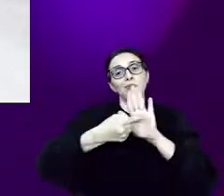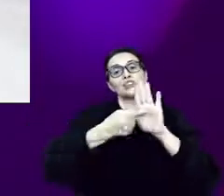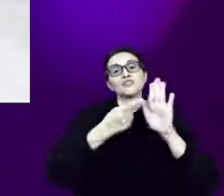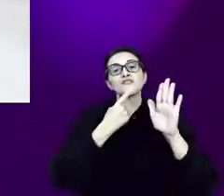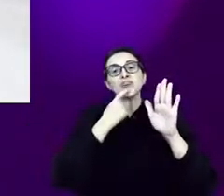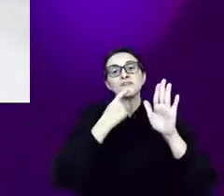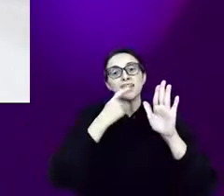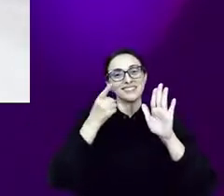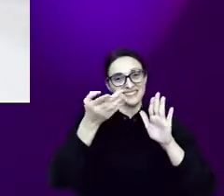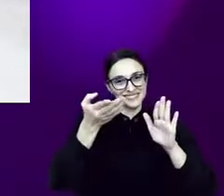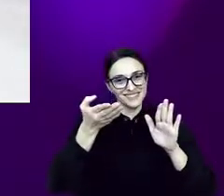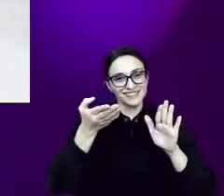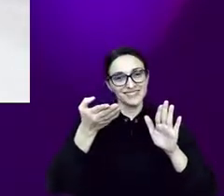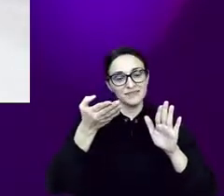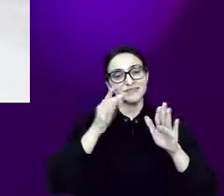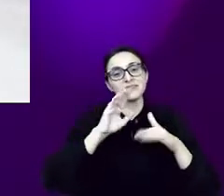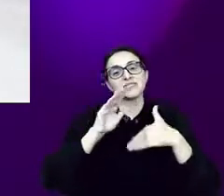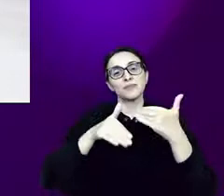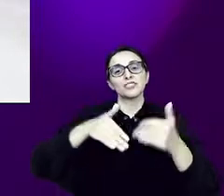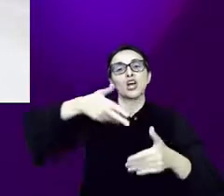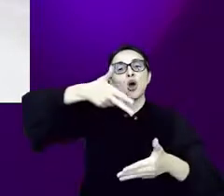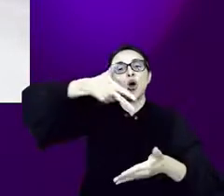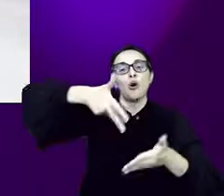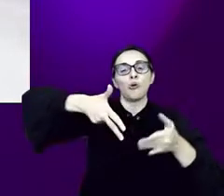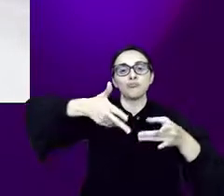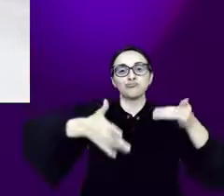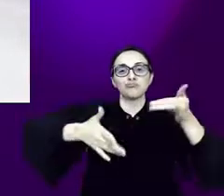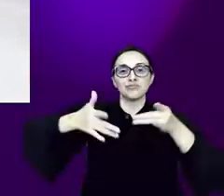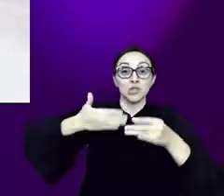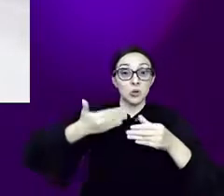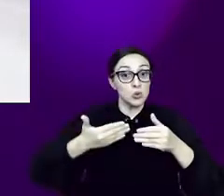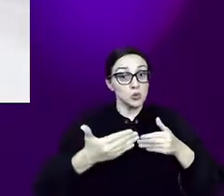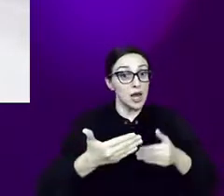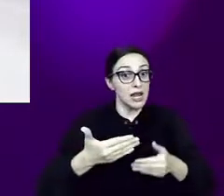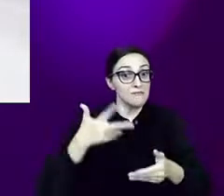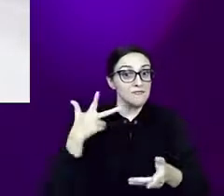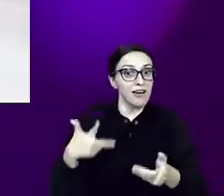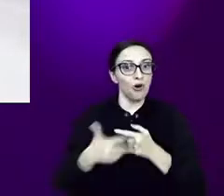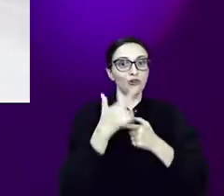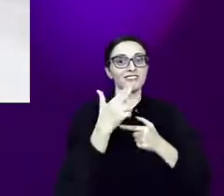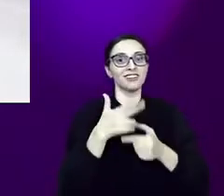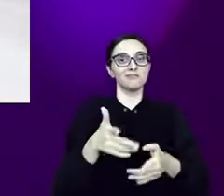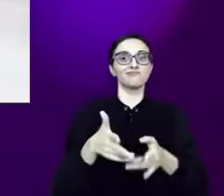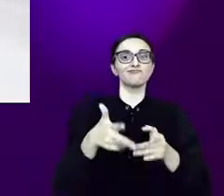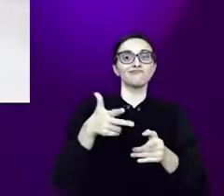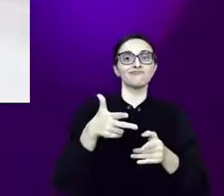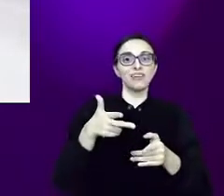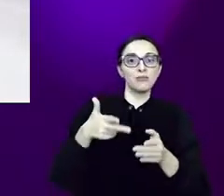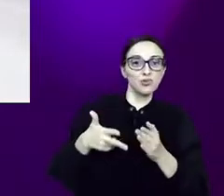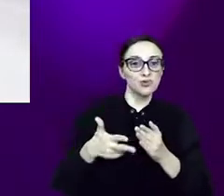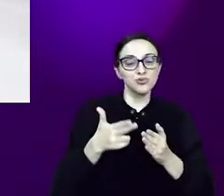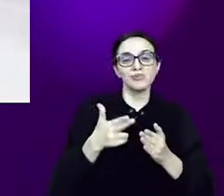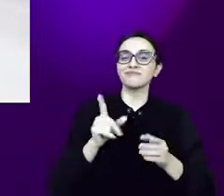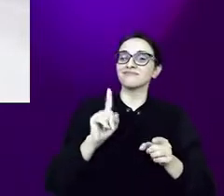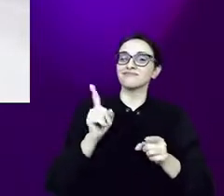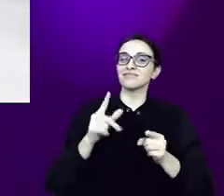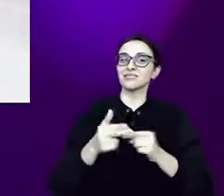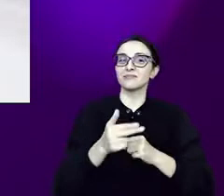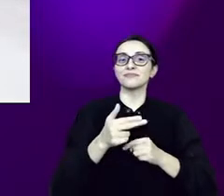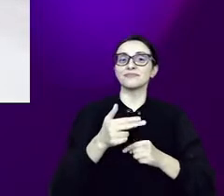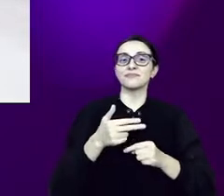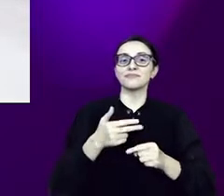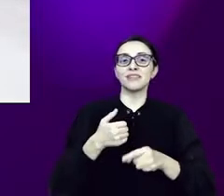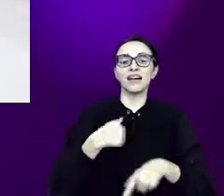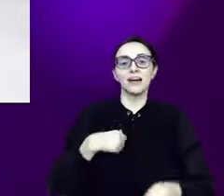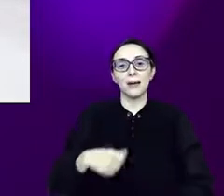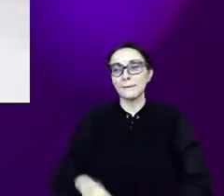na tela, e aí o robô te impede de prosseguir com a fresagem. A mesma coisa para a realização da impacção